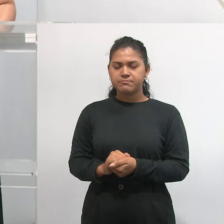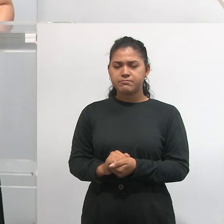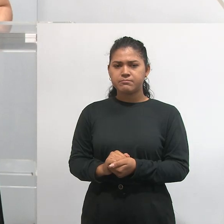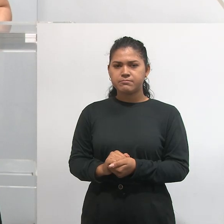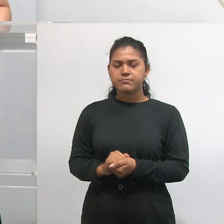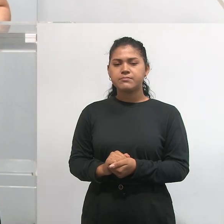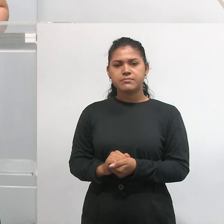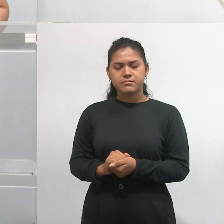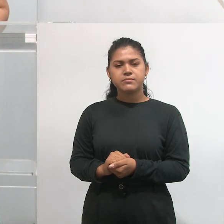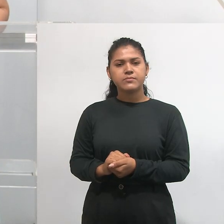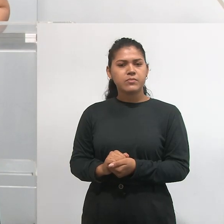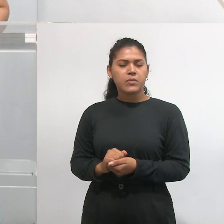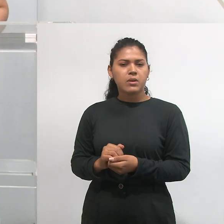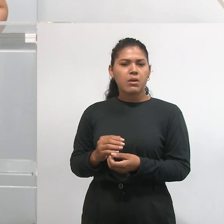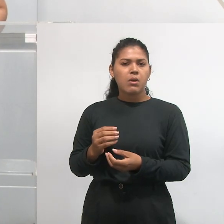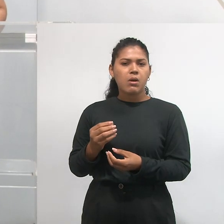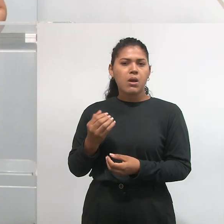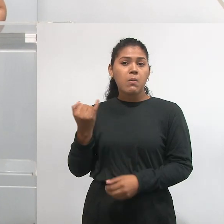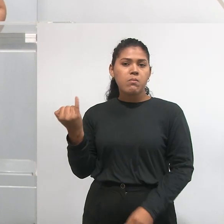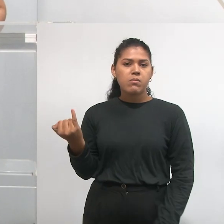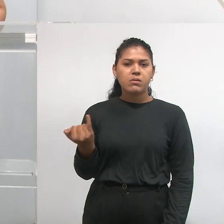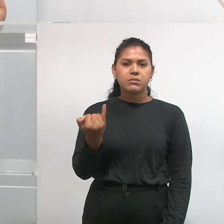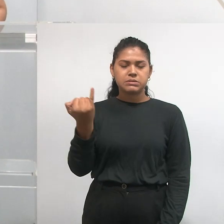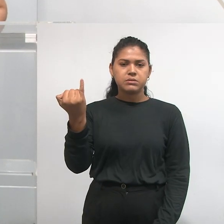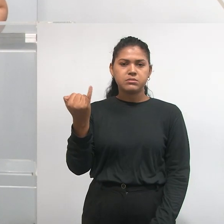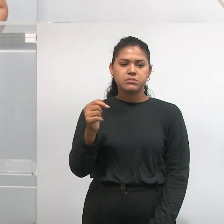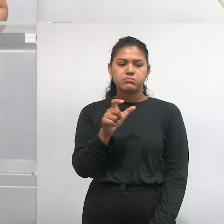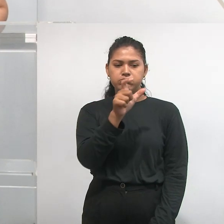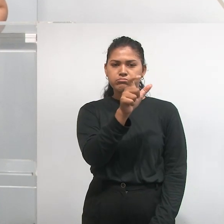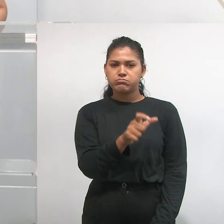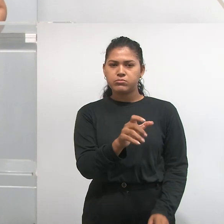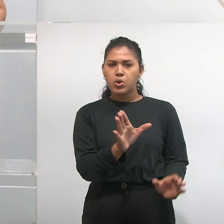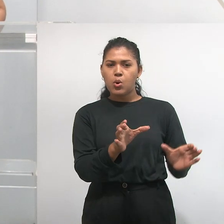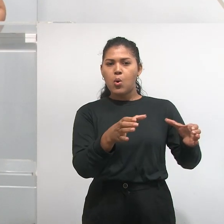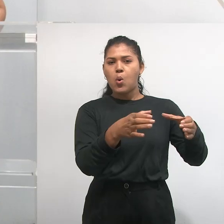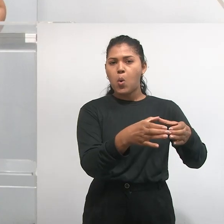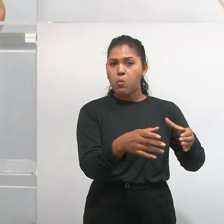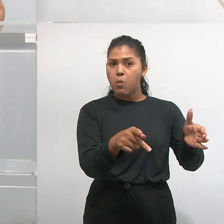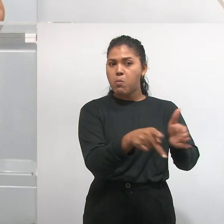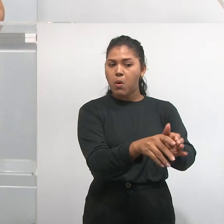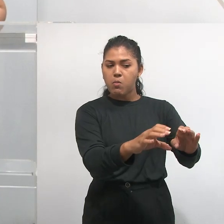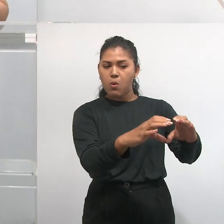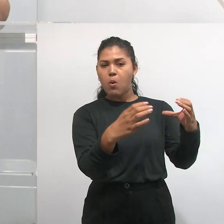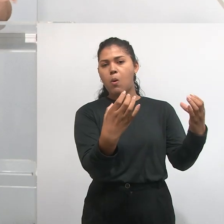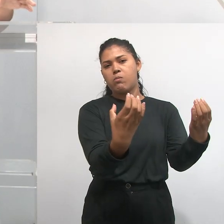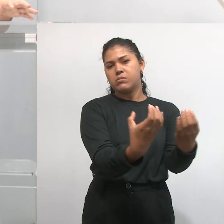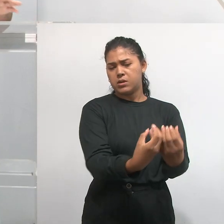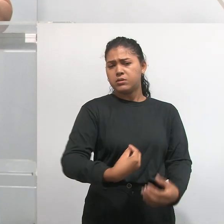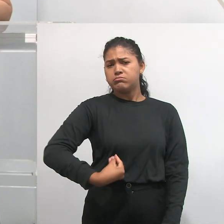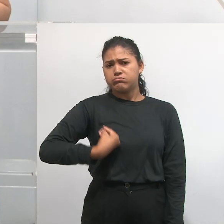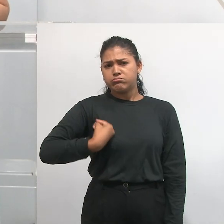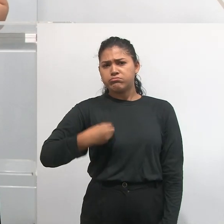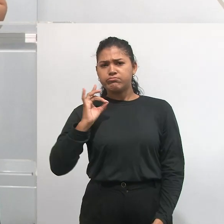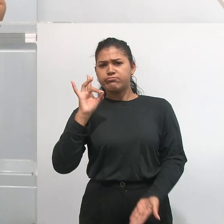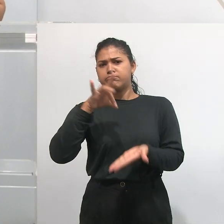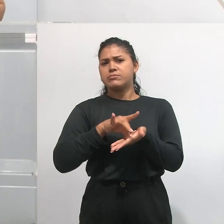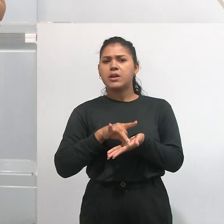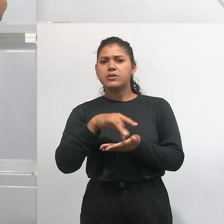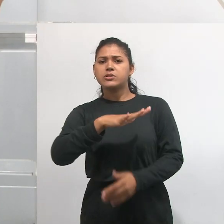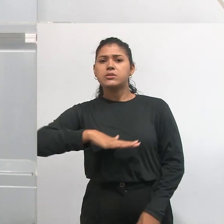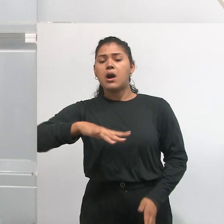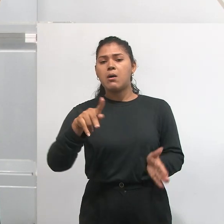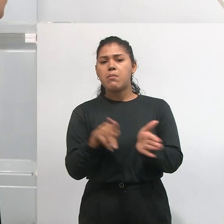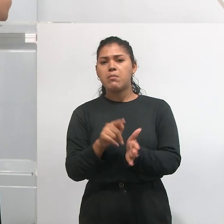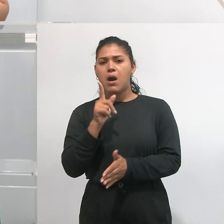A importância que se dá para as comunidades, né, as comunidades realmente que vivem nas margens dos rios,